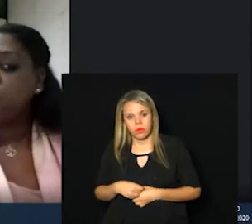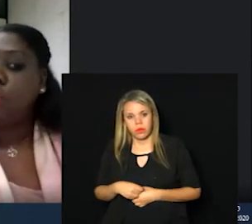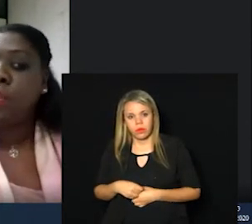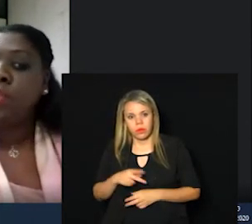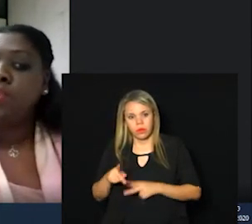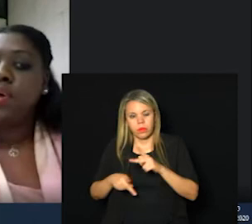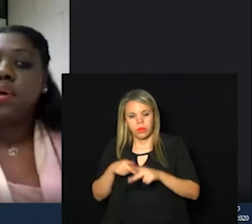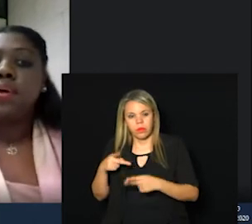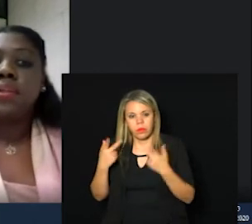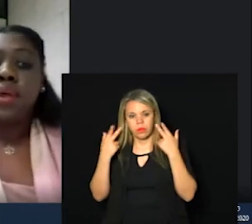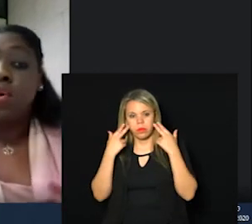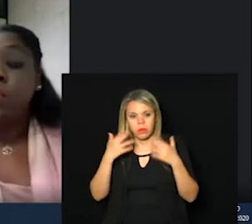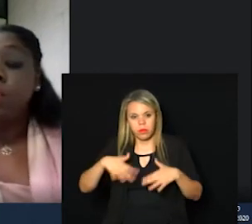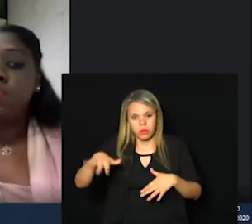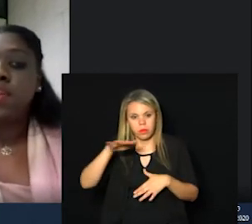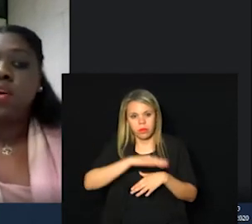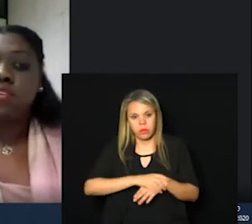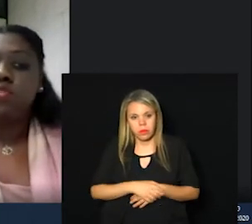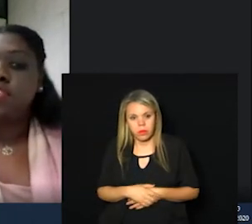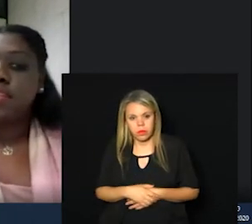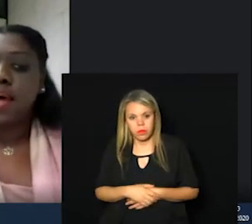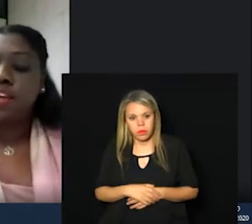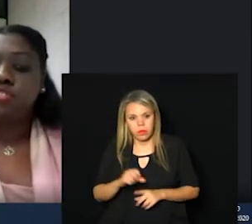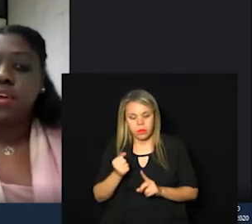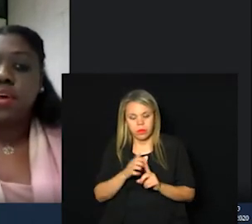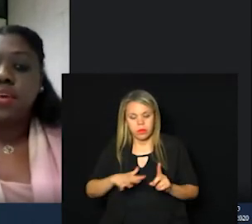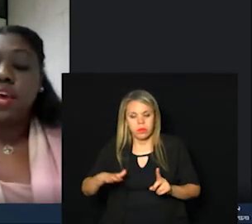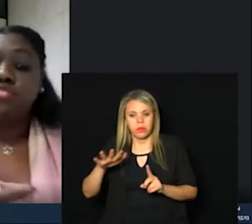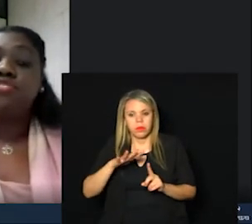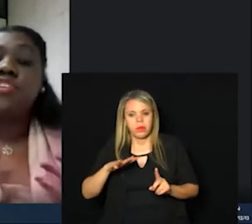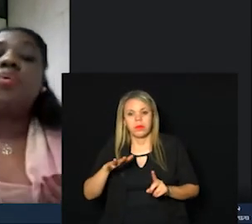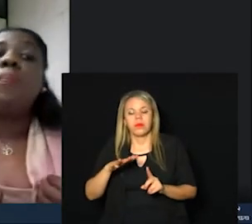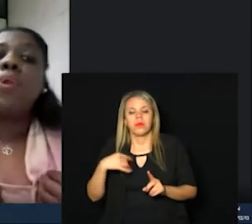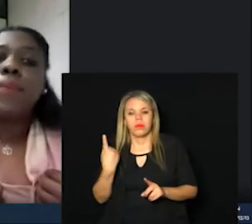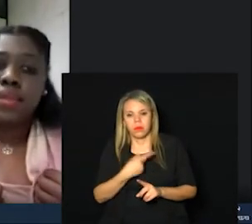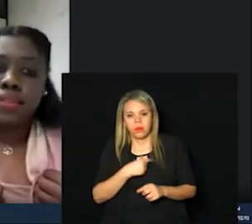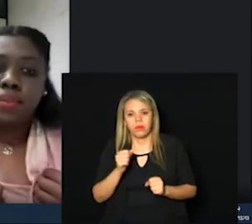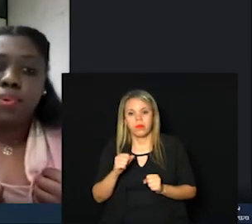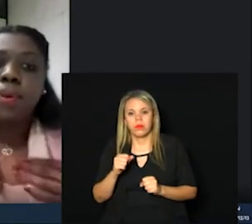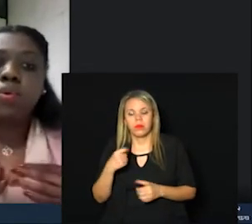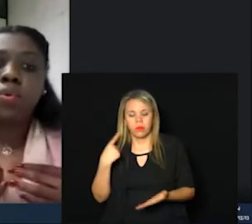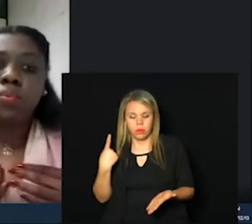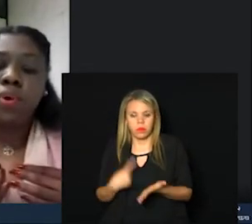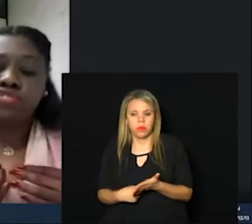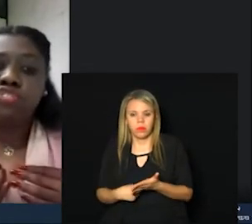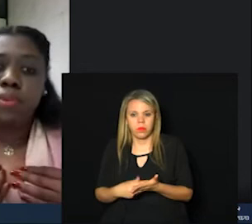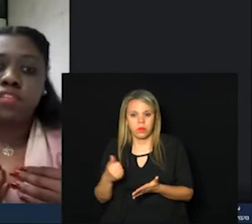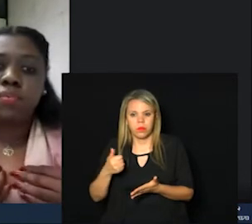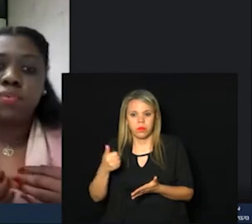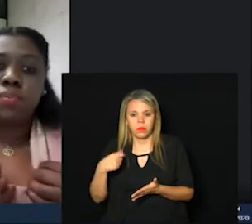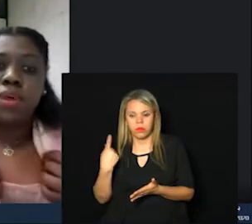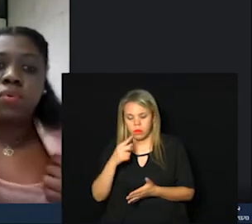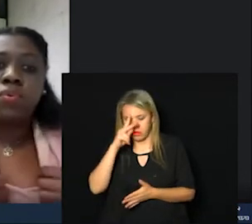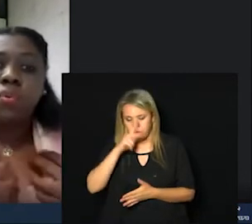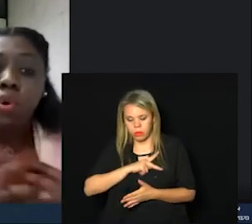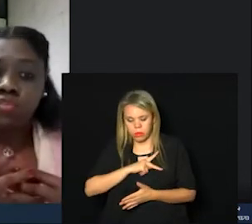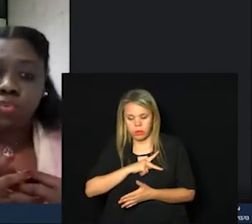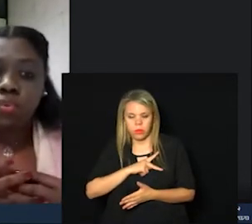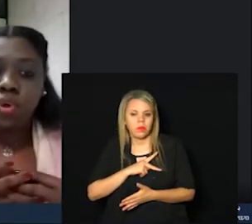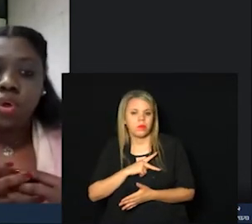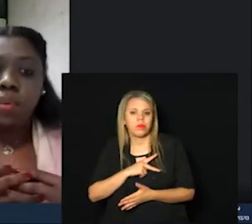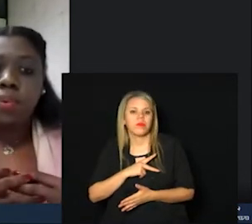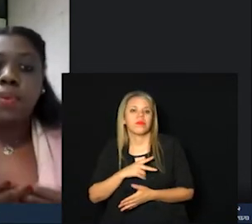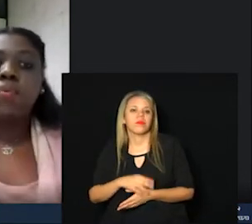pessoas comuns na nossa sociedade, que a gente se comprometa, primeiro com a gente mesmo, primeiro